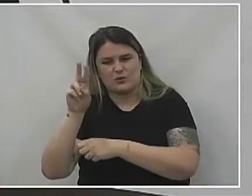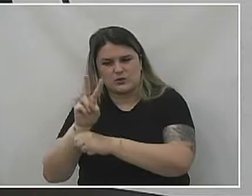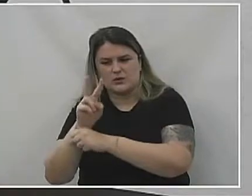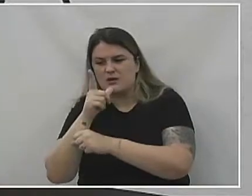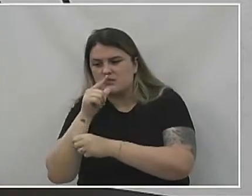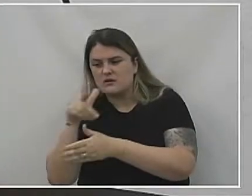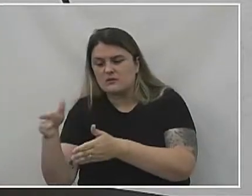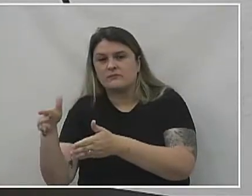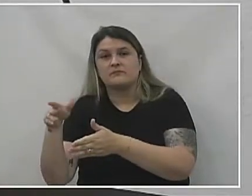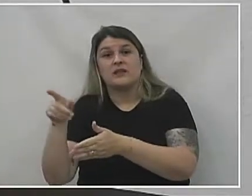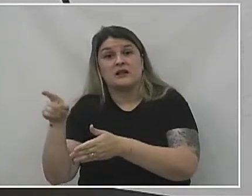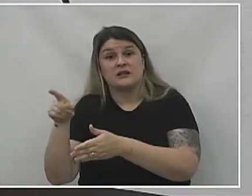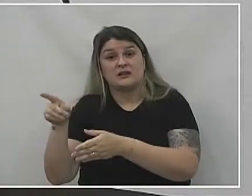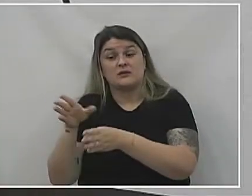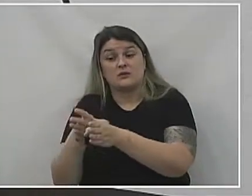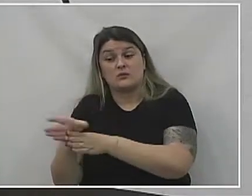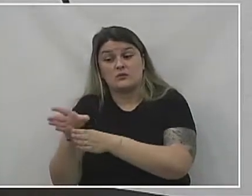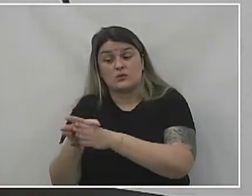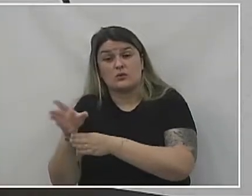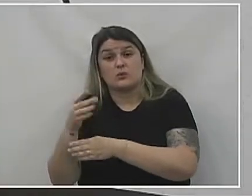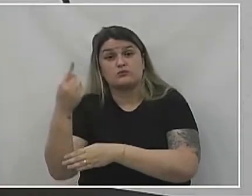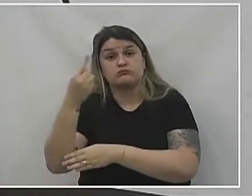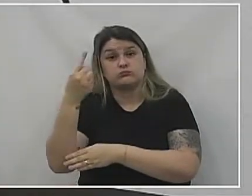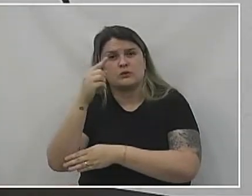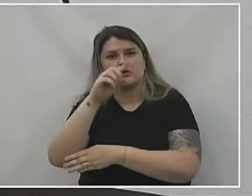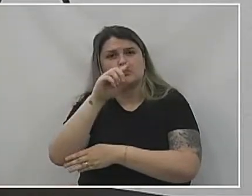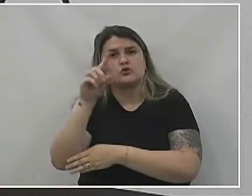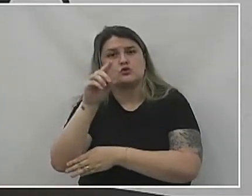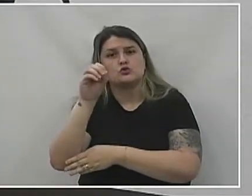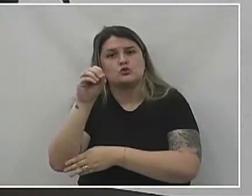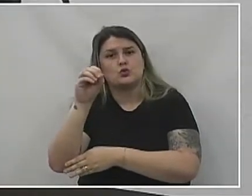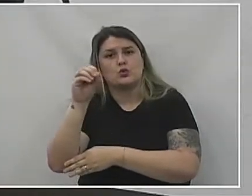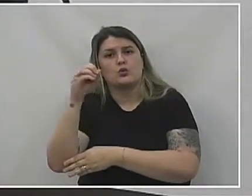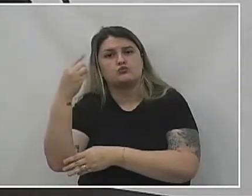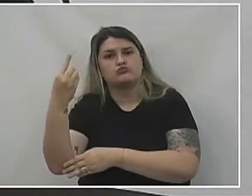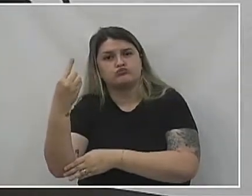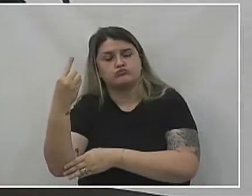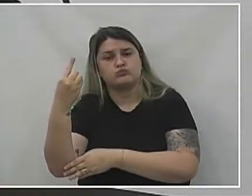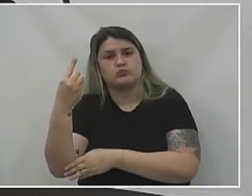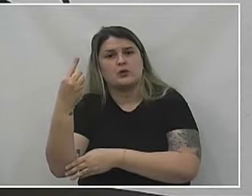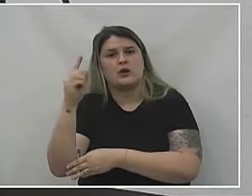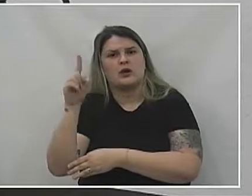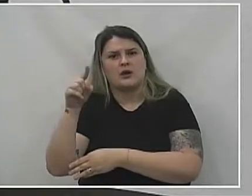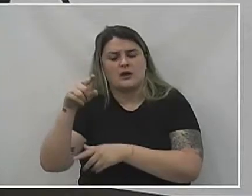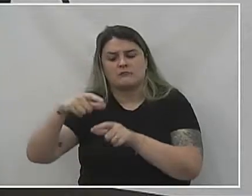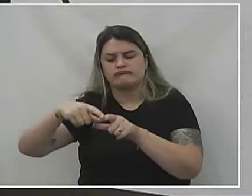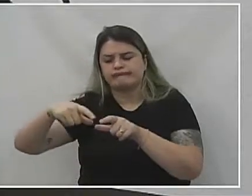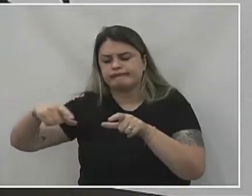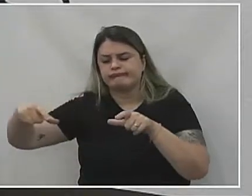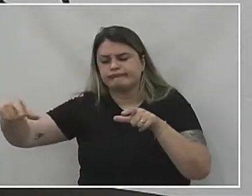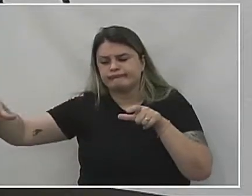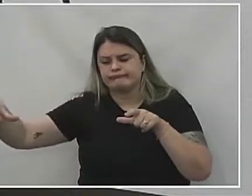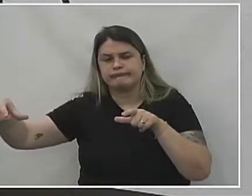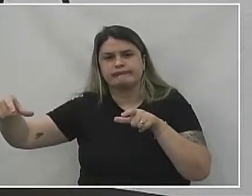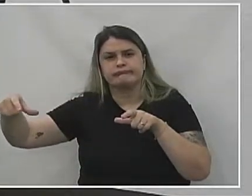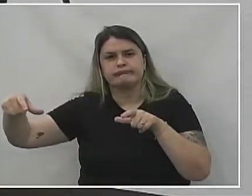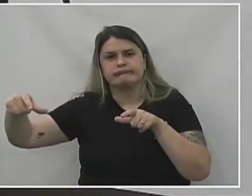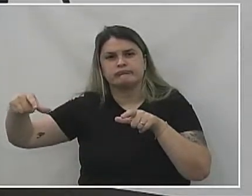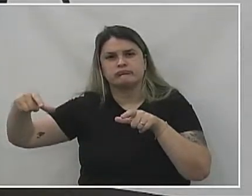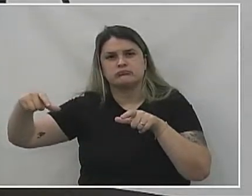que ela chamou de zona de ocupação orientada número um que Azul 1 que corresponde da faixa de domínio da